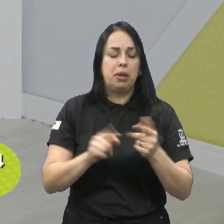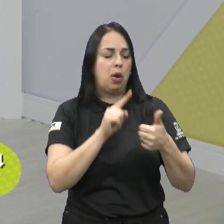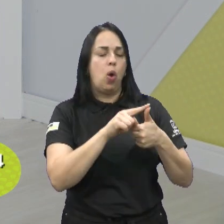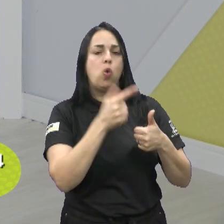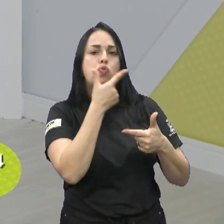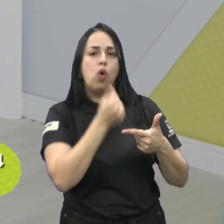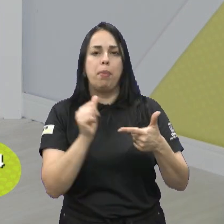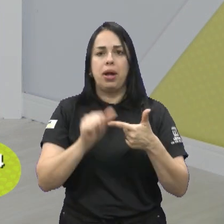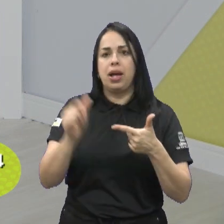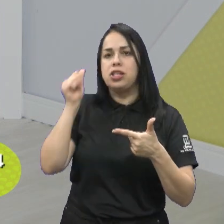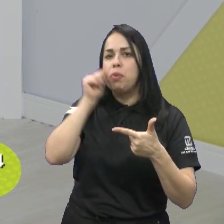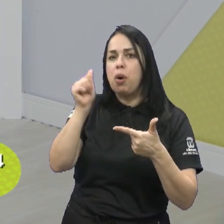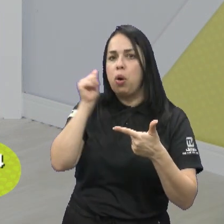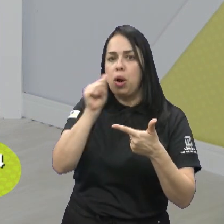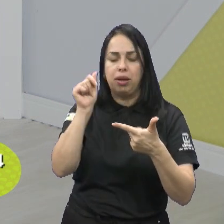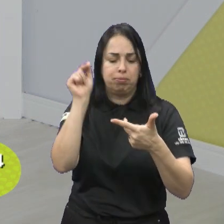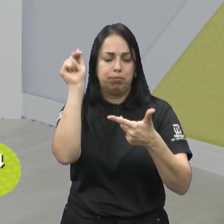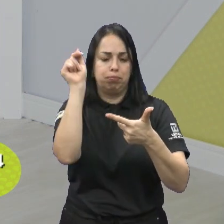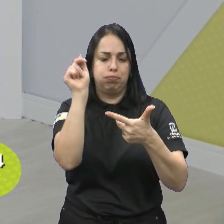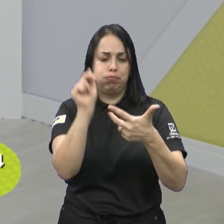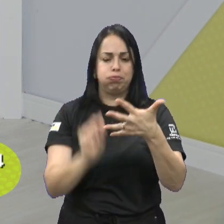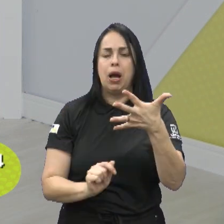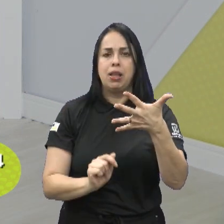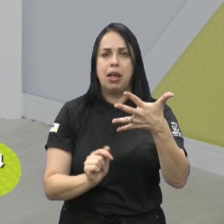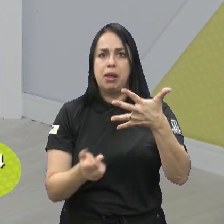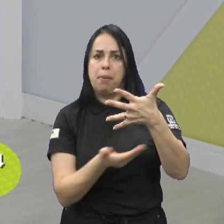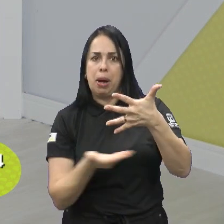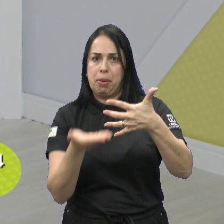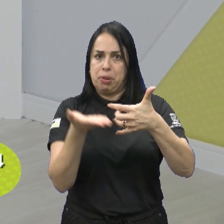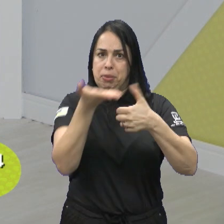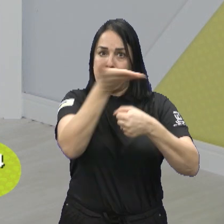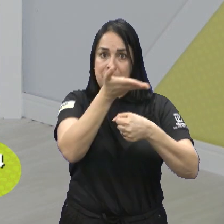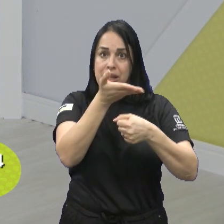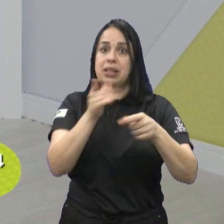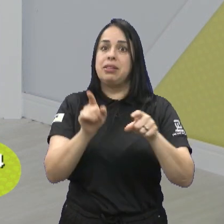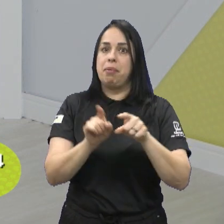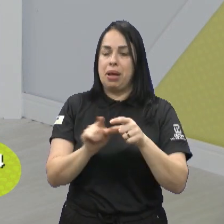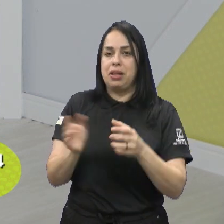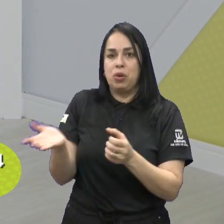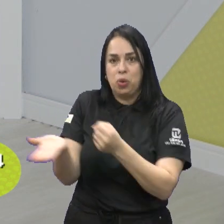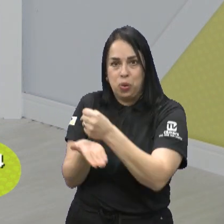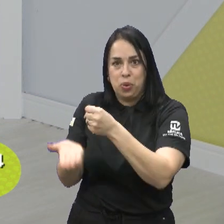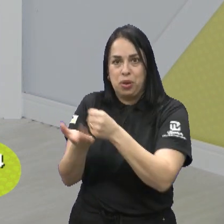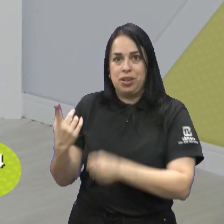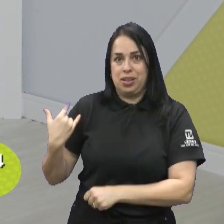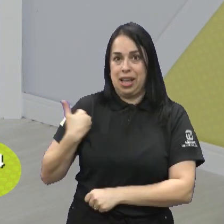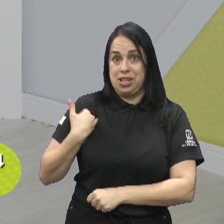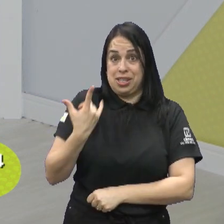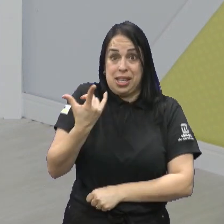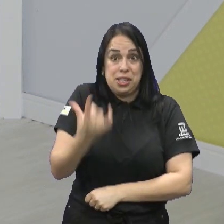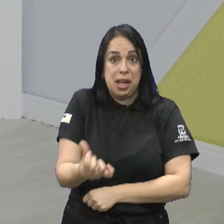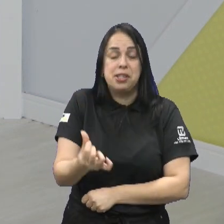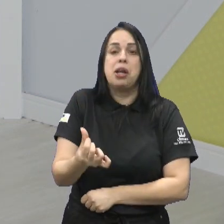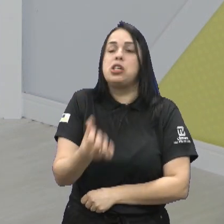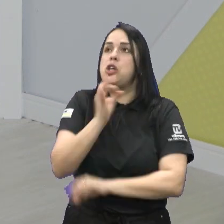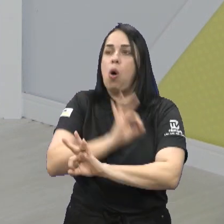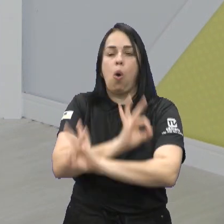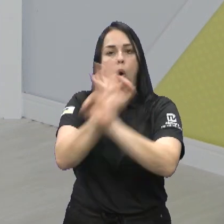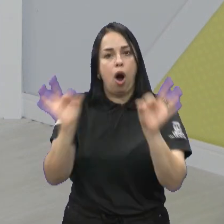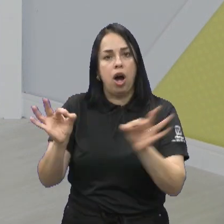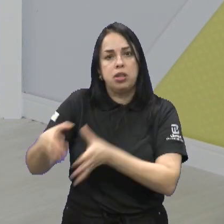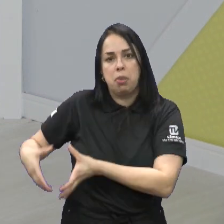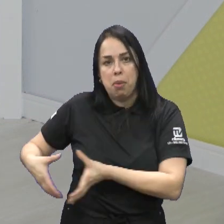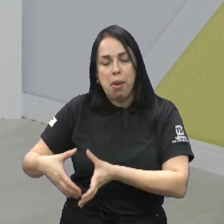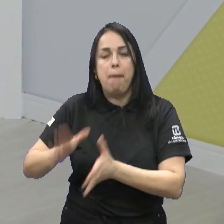feminino, nas mais diversas categorias, e as meninas do sub-16, a categoria cadete, mostrando que são boas de bola.